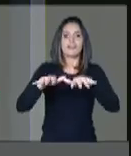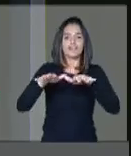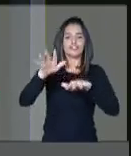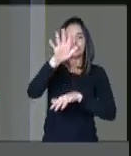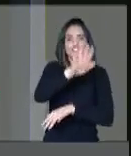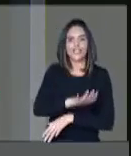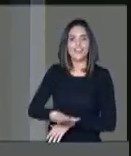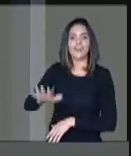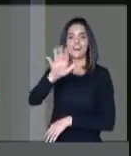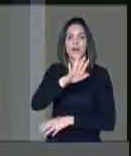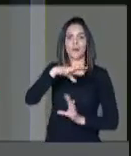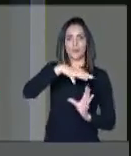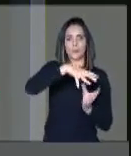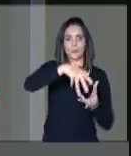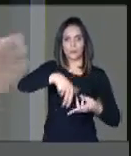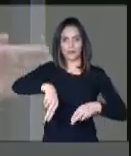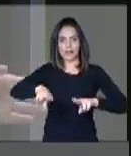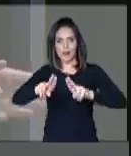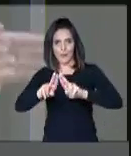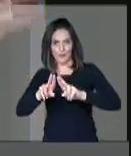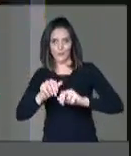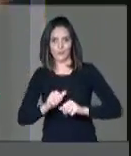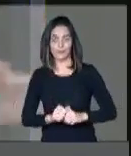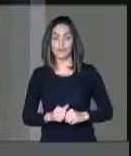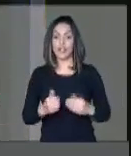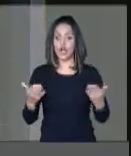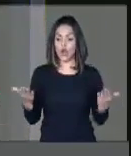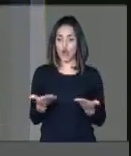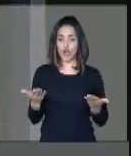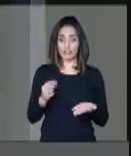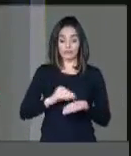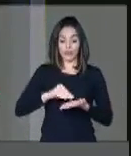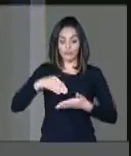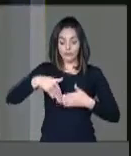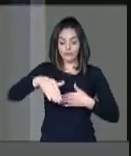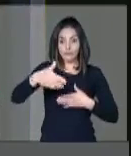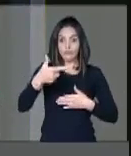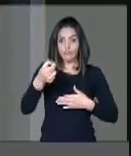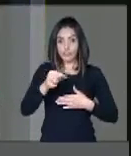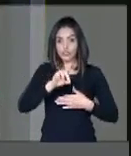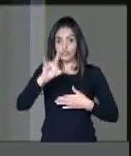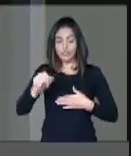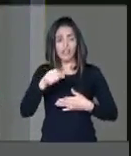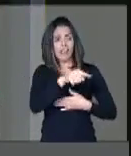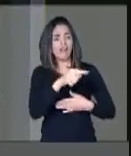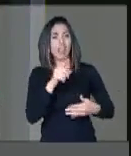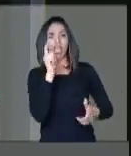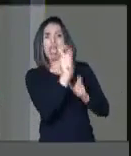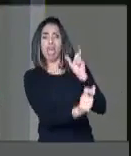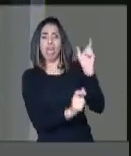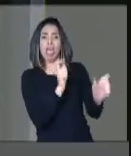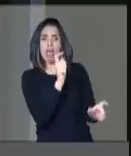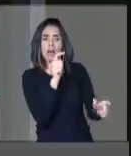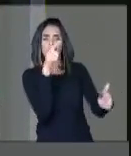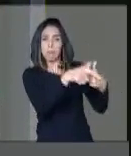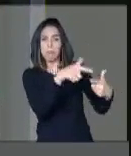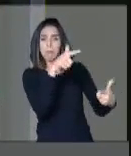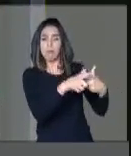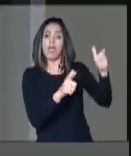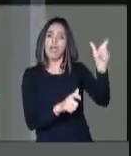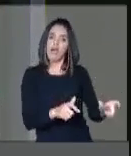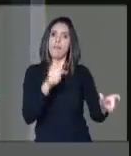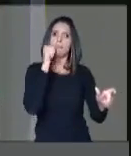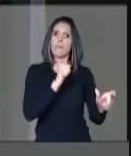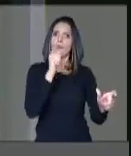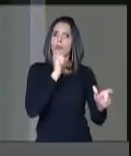Nações Unidas. E hoje, faltando 20 dias para isso, ele promove um ataque dessa